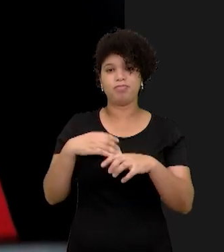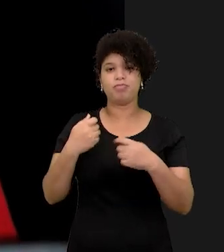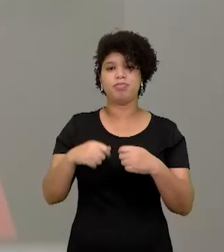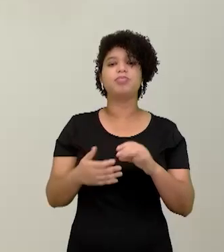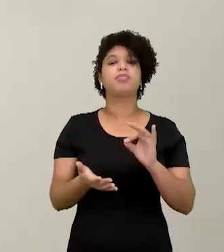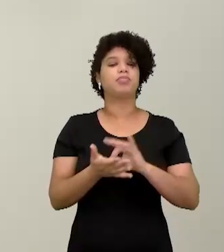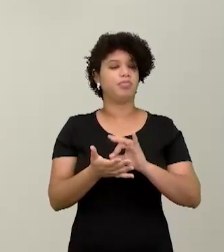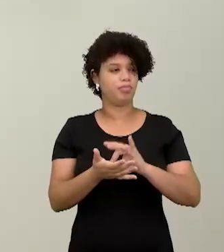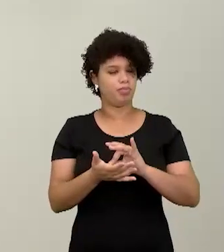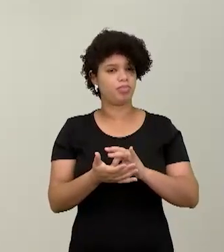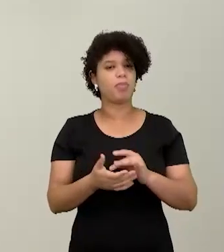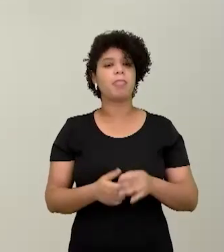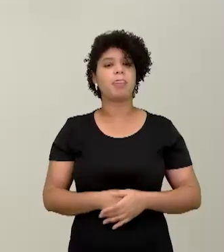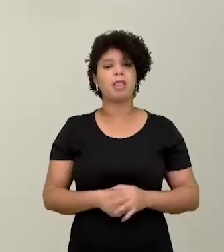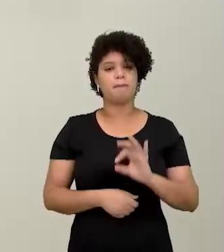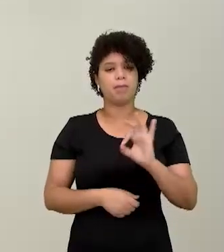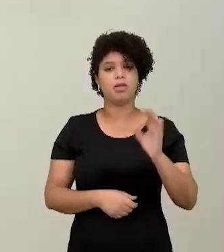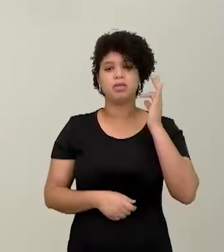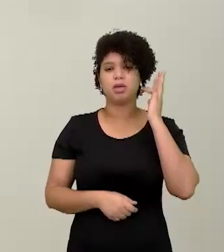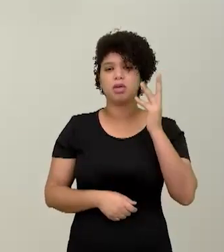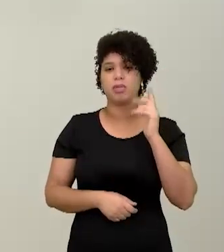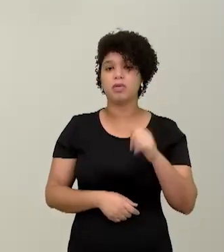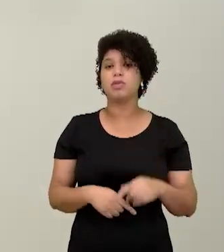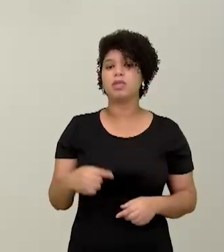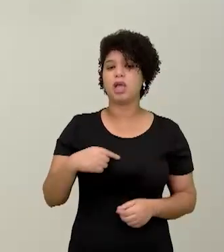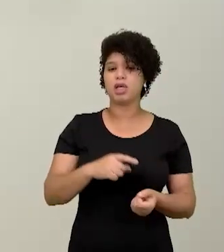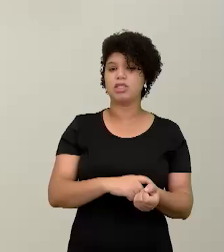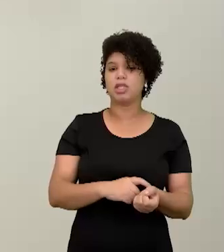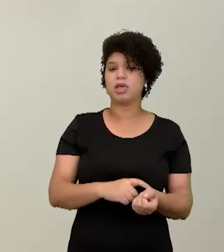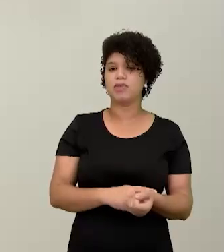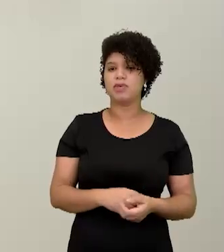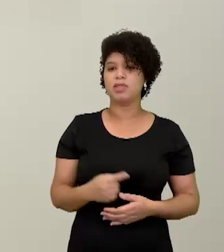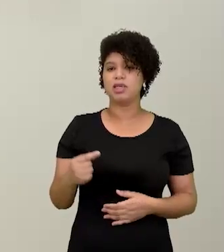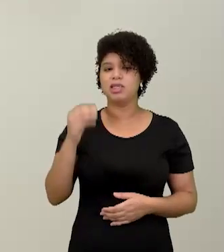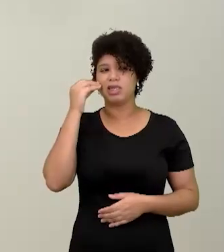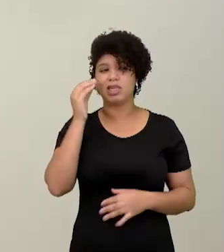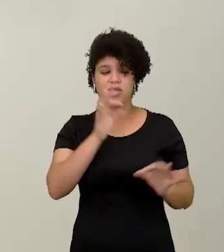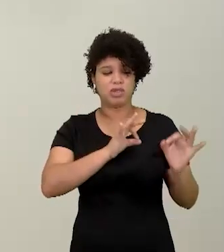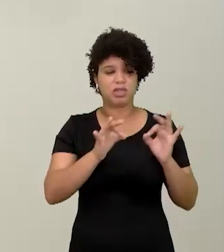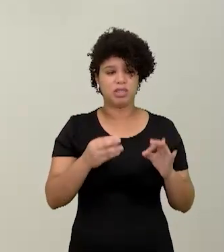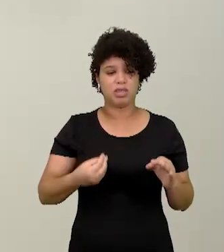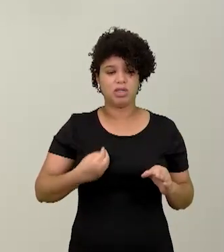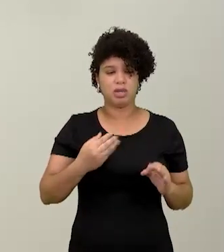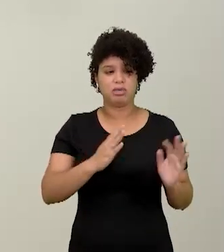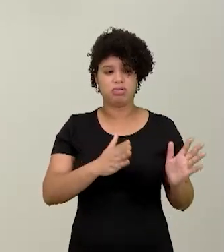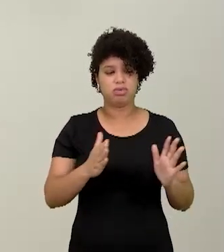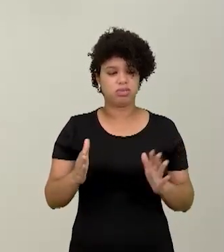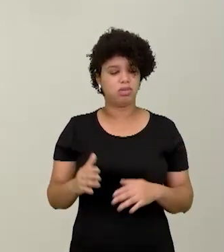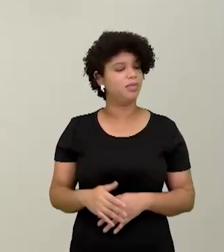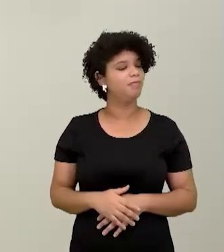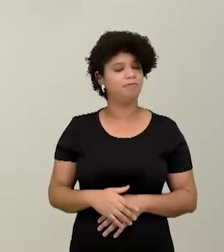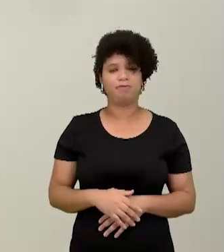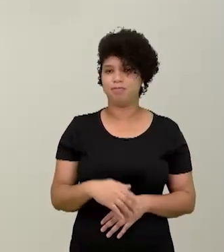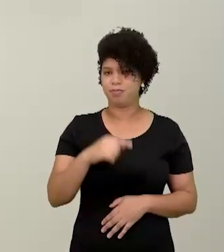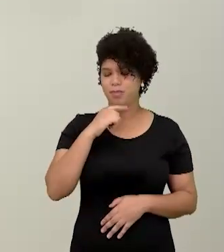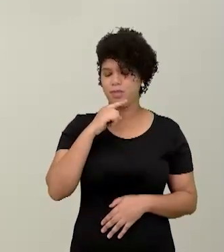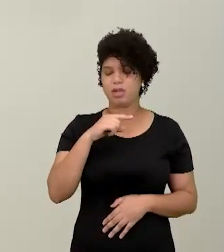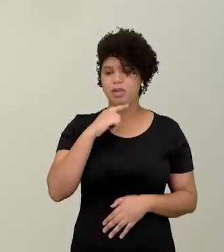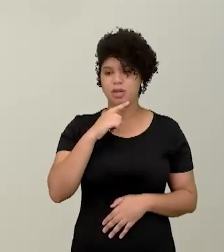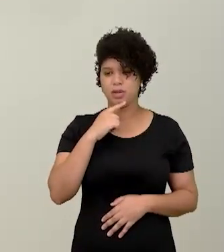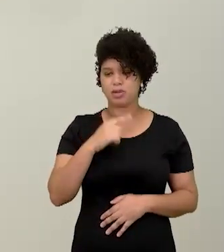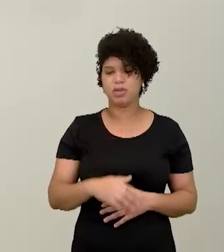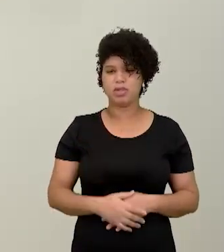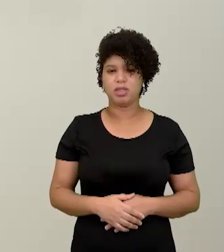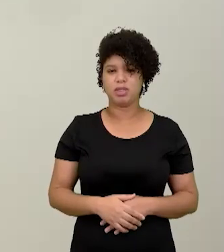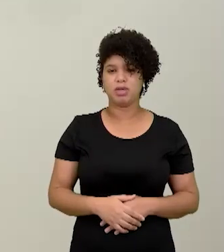Perfeito. Até porque, imagina você estressado e tentando reorganizar sua rotina. Ou você já